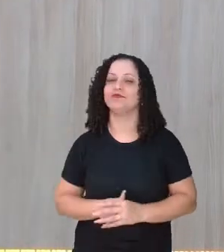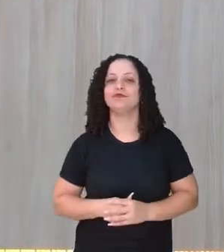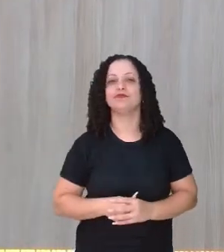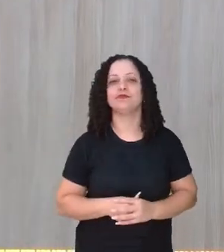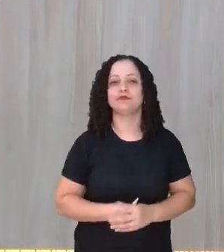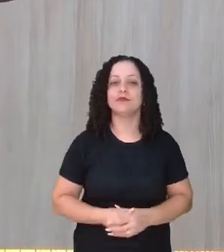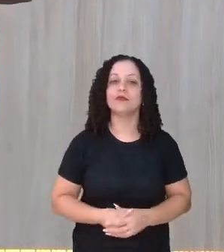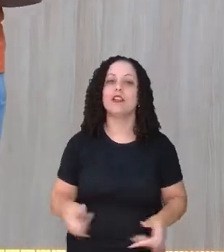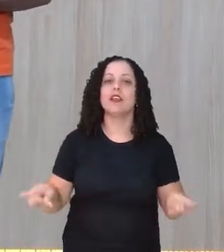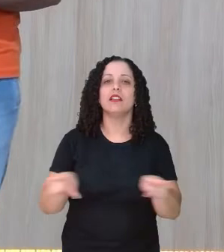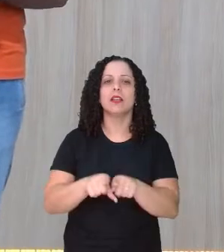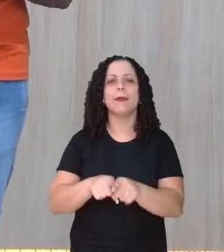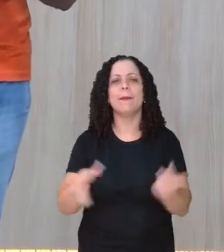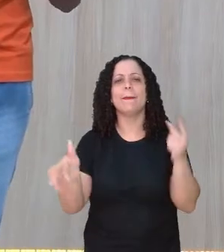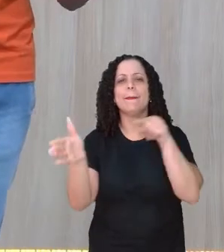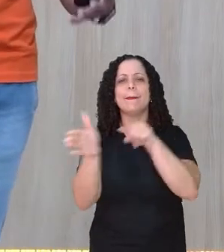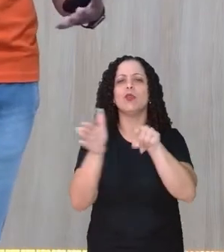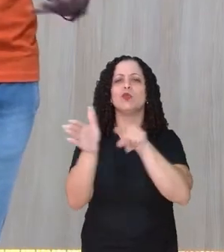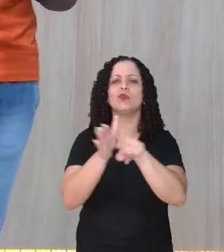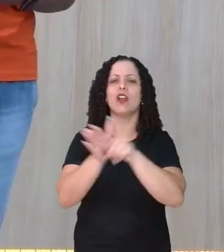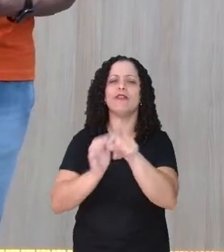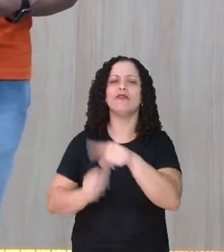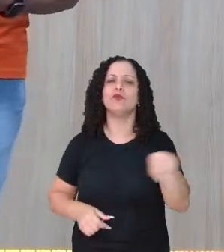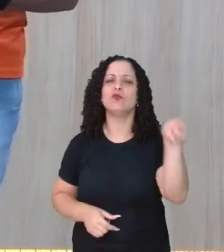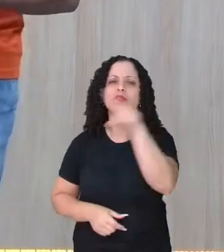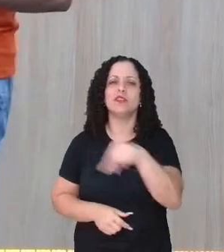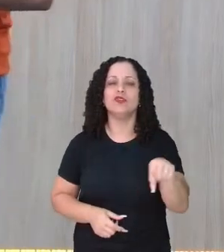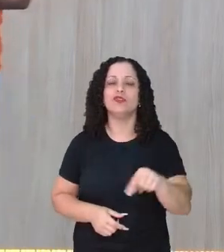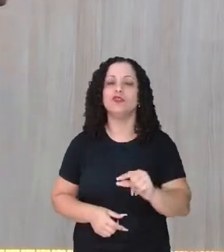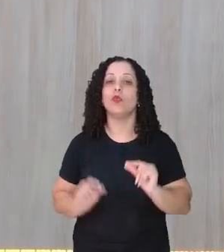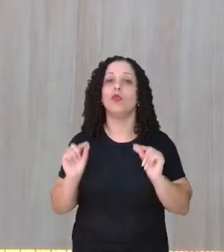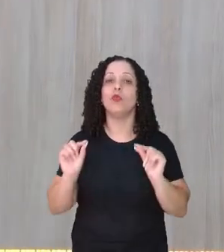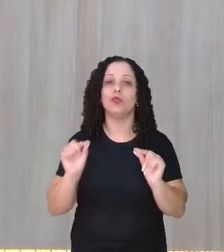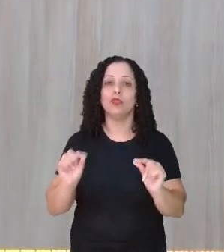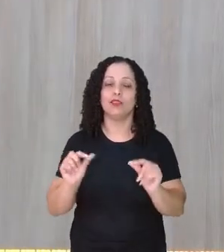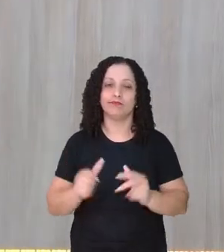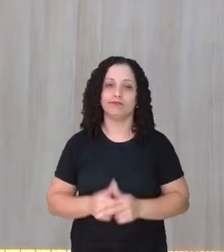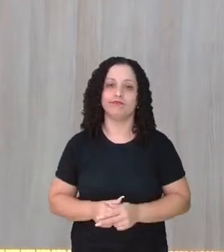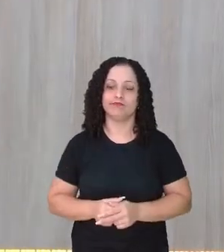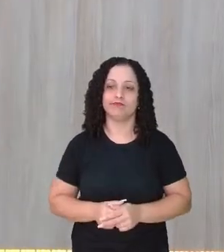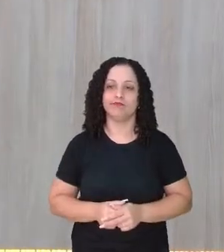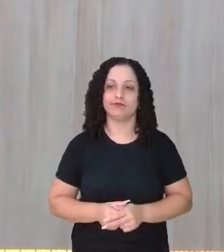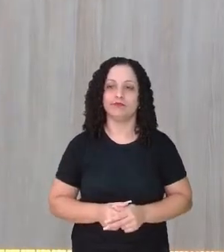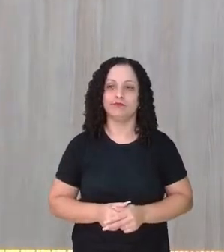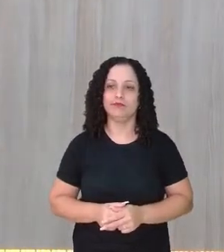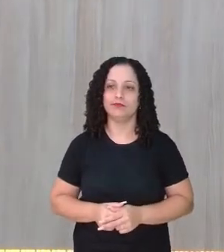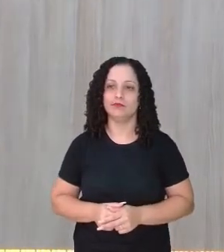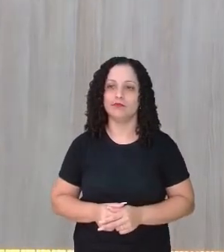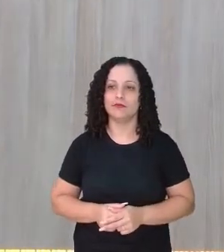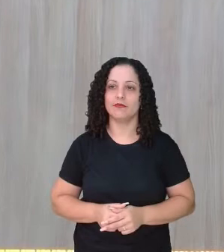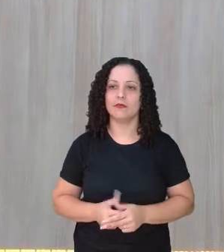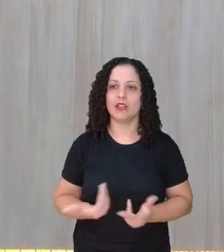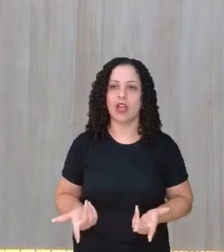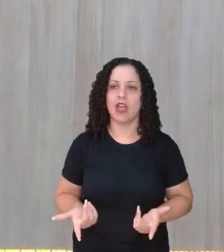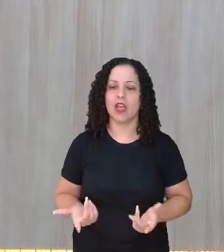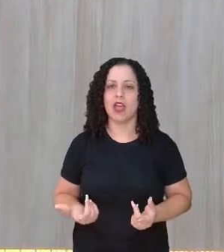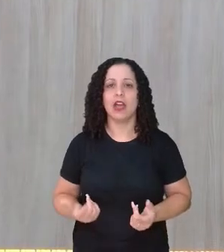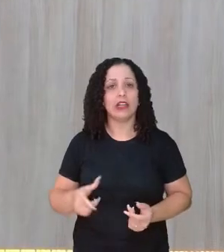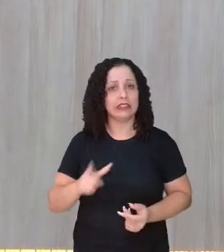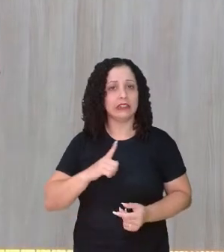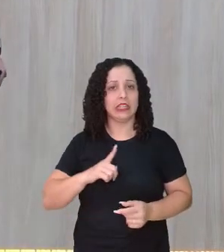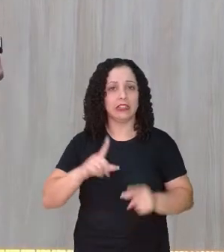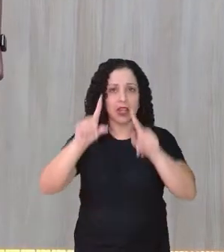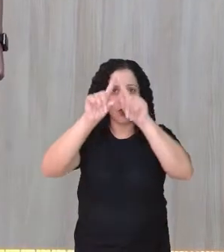poderia fazer, e você poderia responder aí tranquilamente, era o seguinte, perguntinha, o valor de B, ele